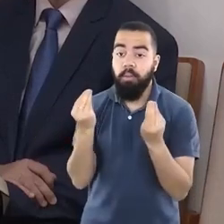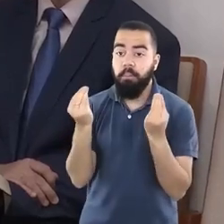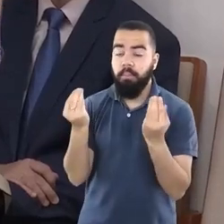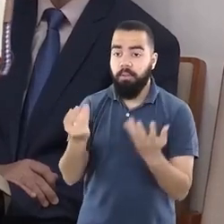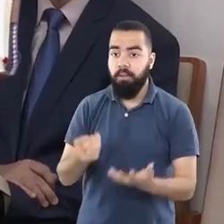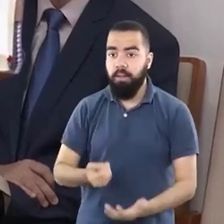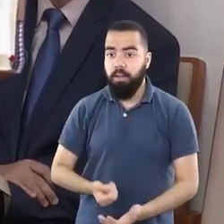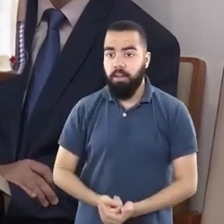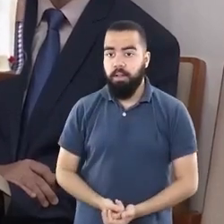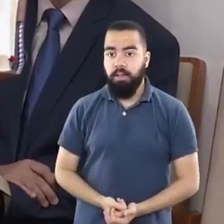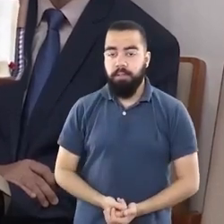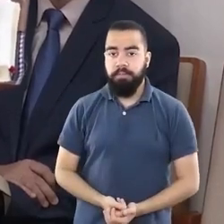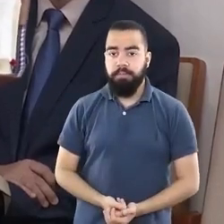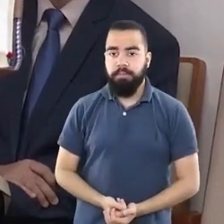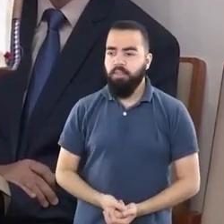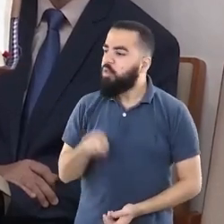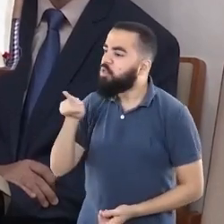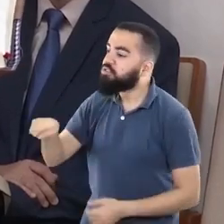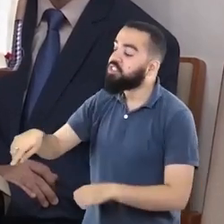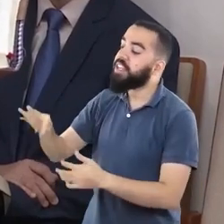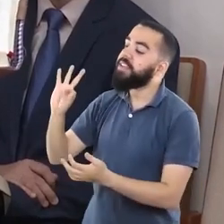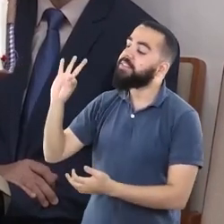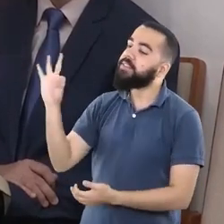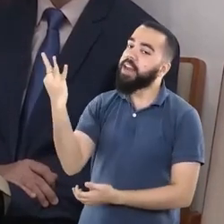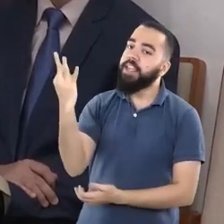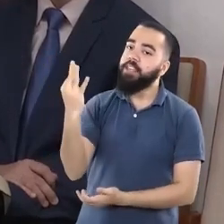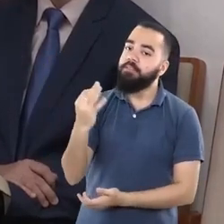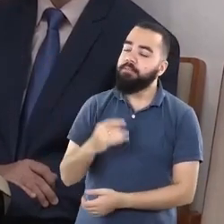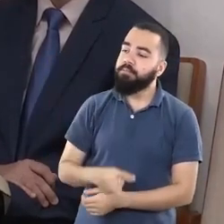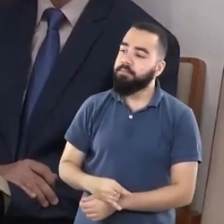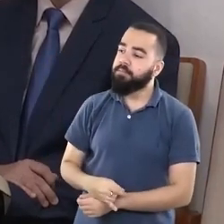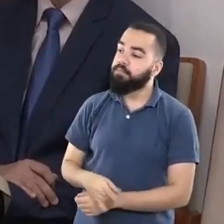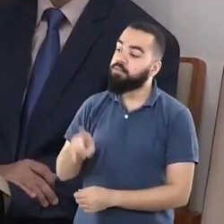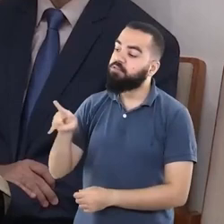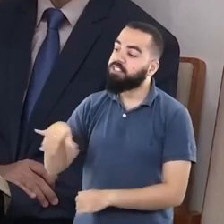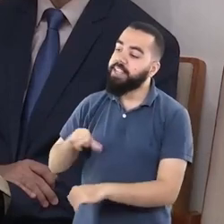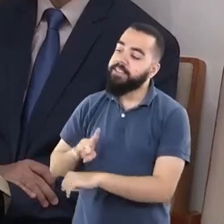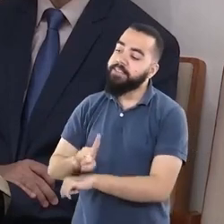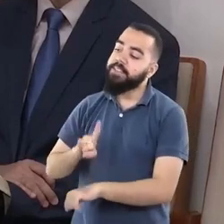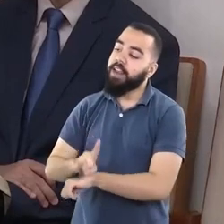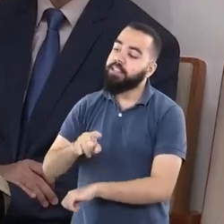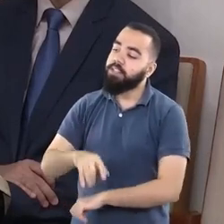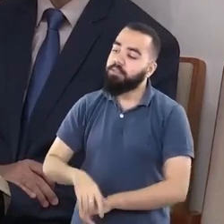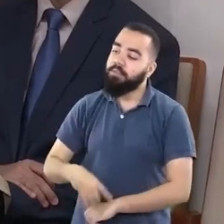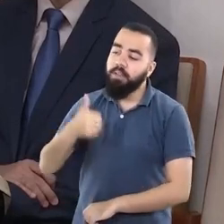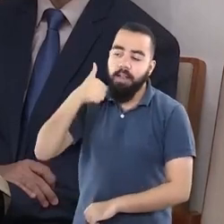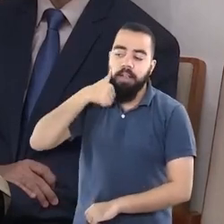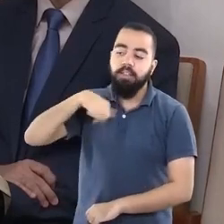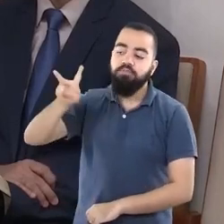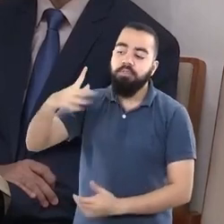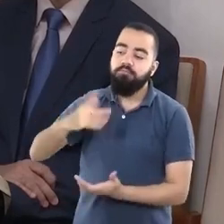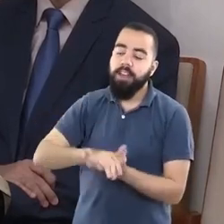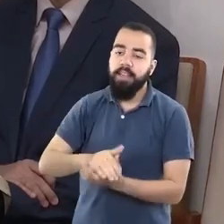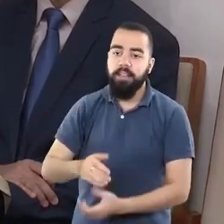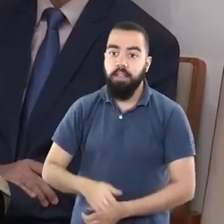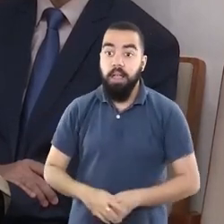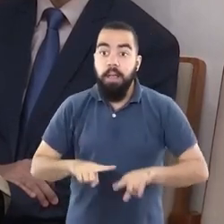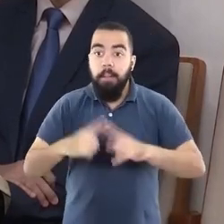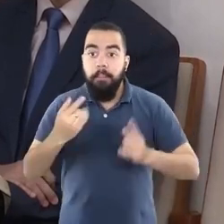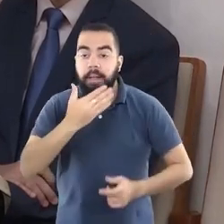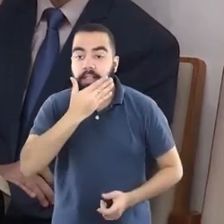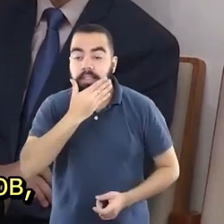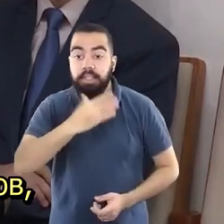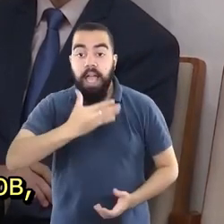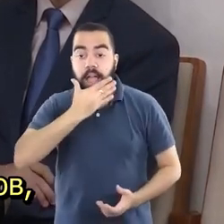Acusaram Jó de adúltero. E a Bíblia diz que ele era um homem reto, justo, temente a Deus, se desviado do